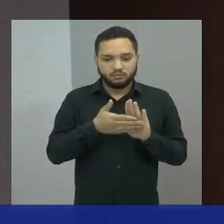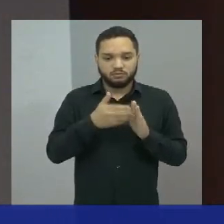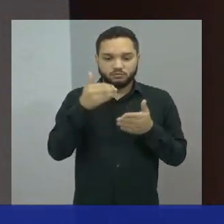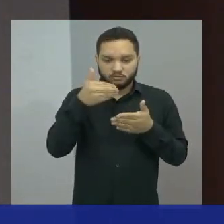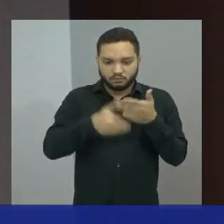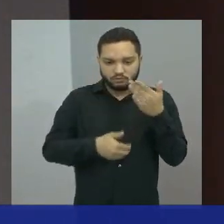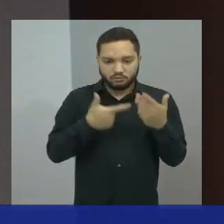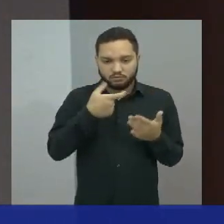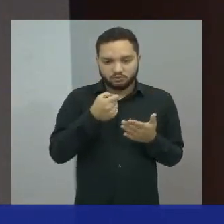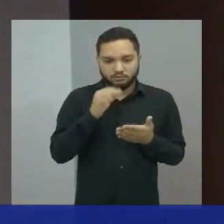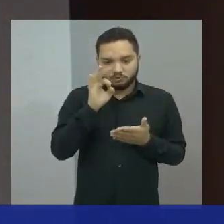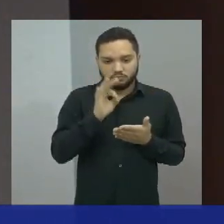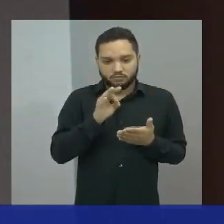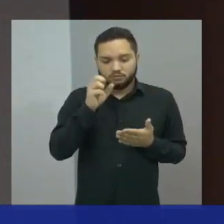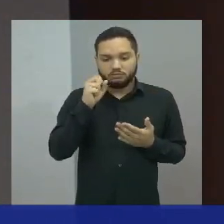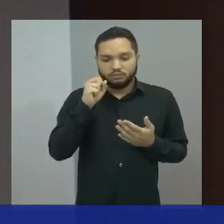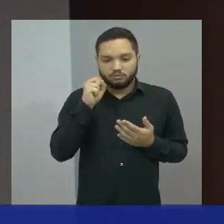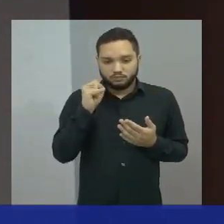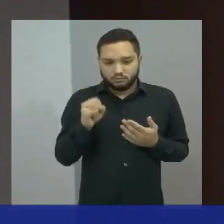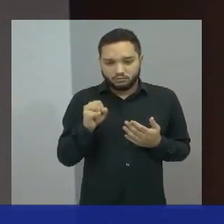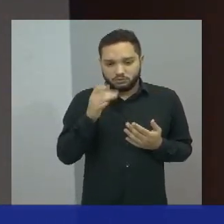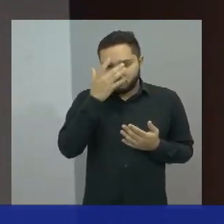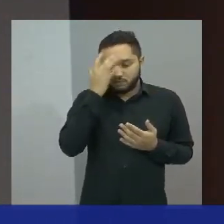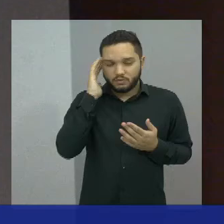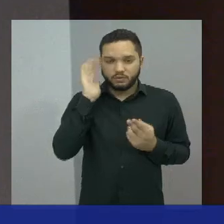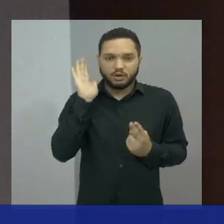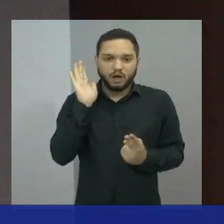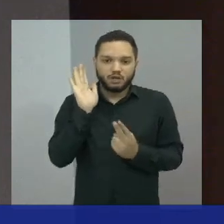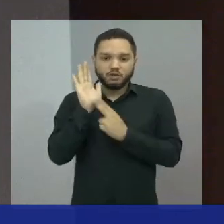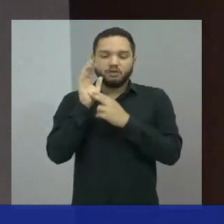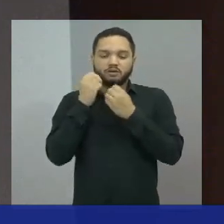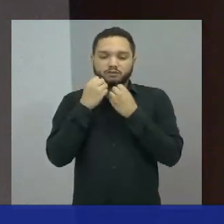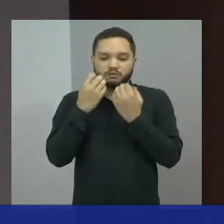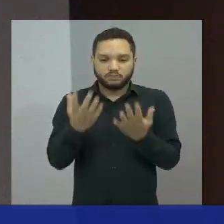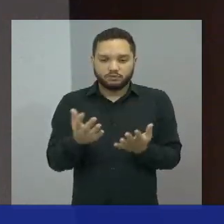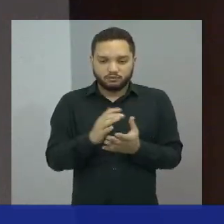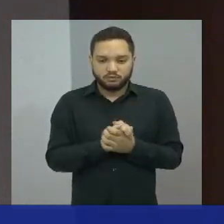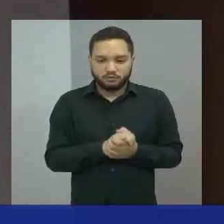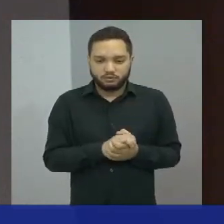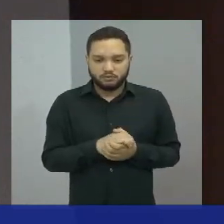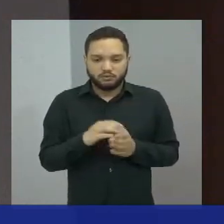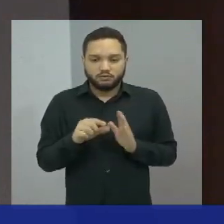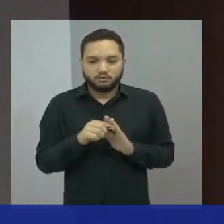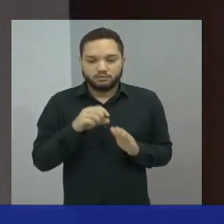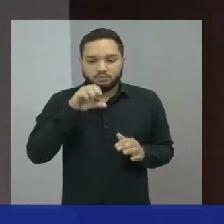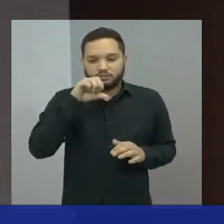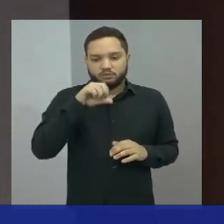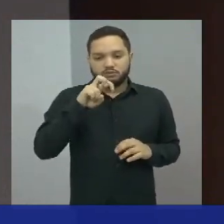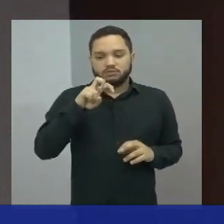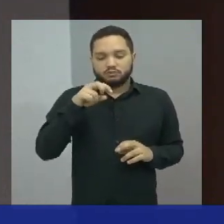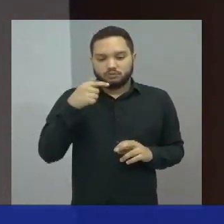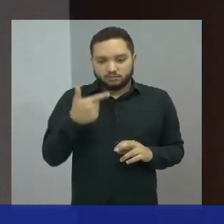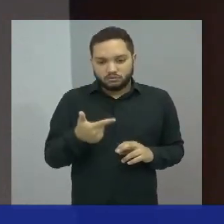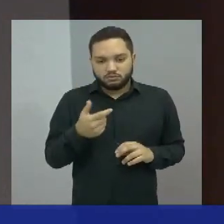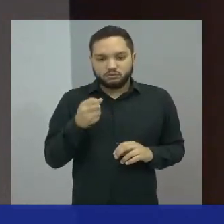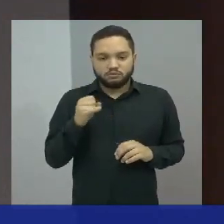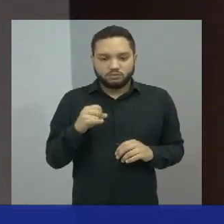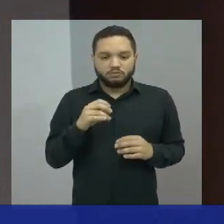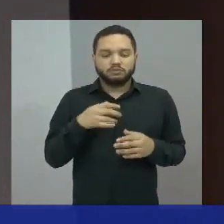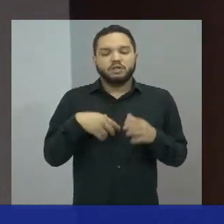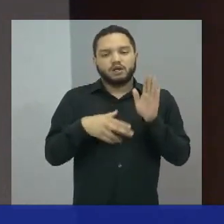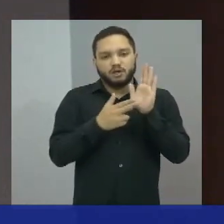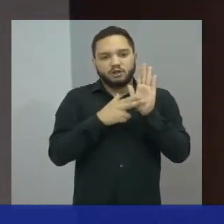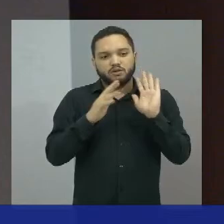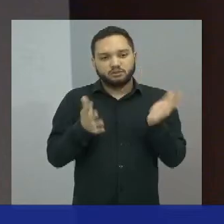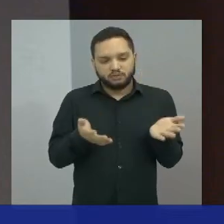de 20% em caso de confissão, que é o artigo 952, ou seja, a pessoa